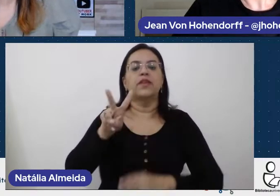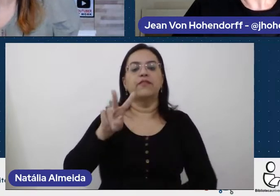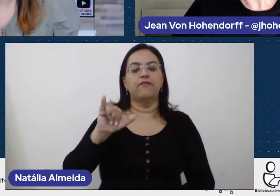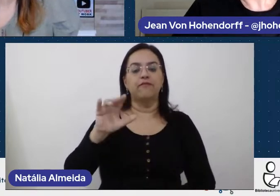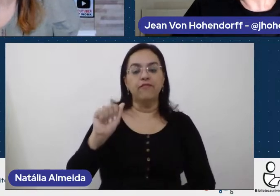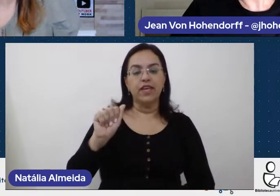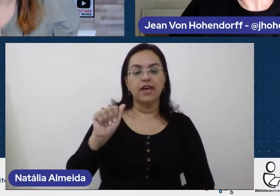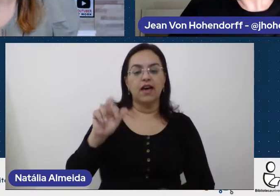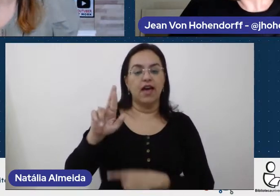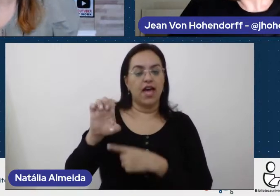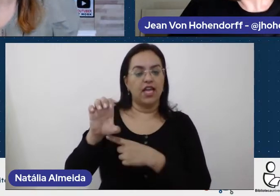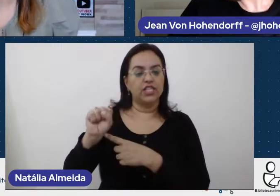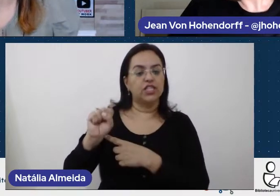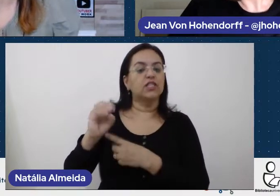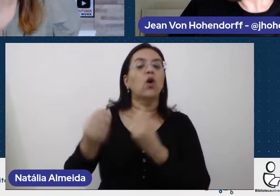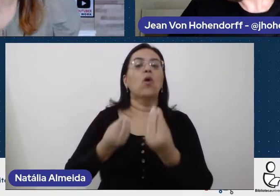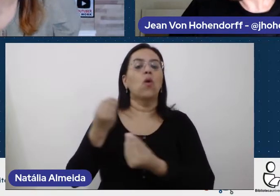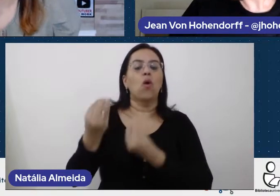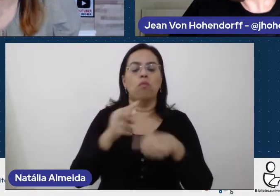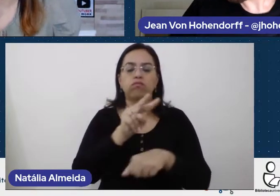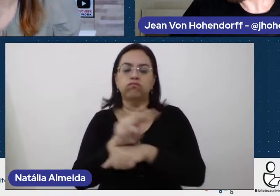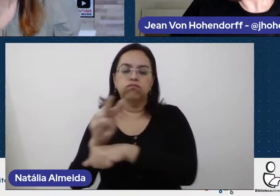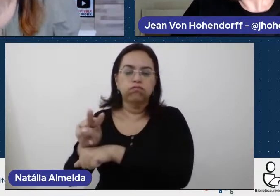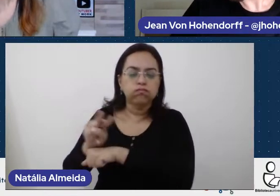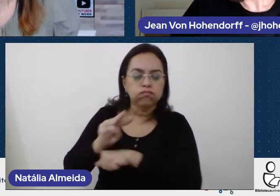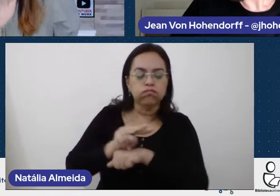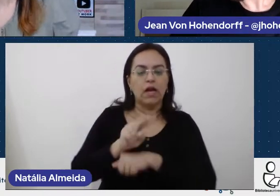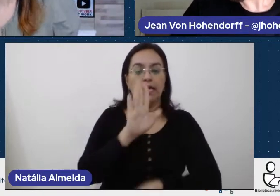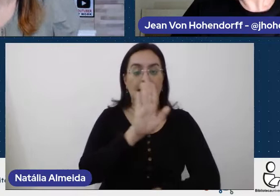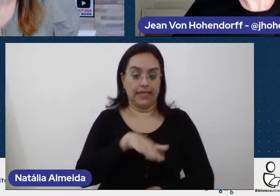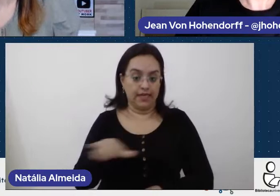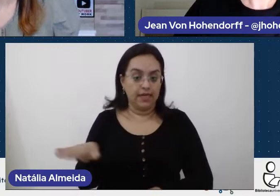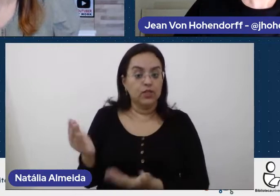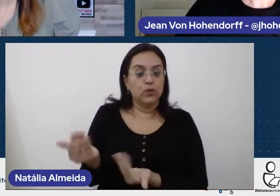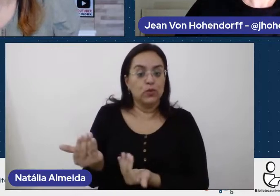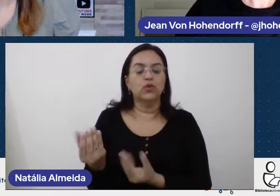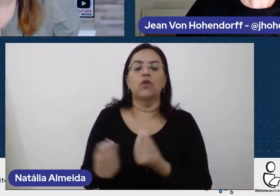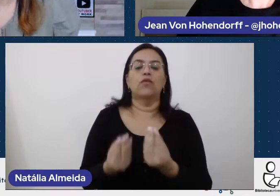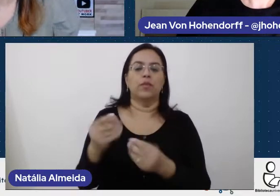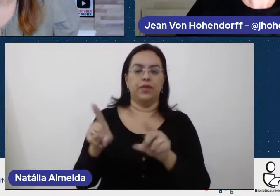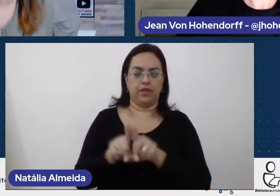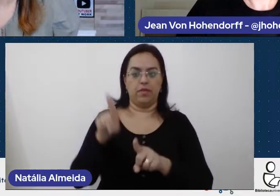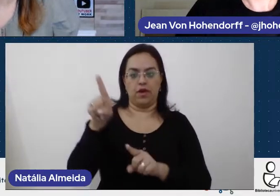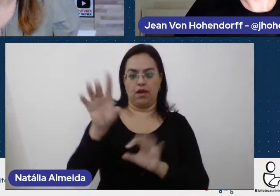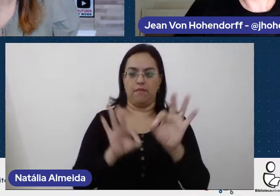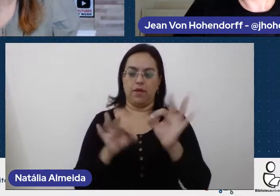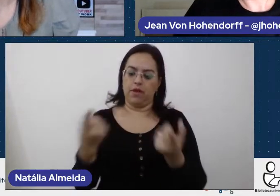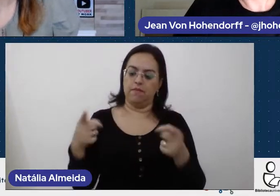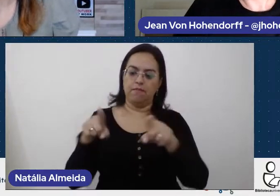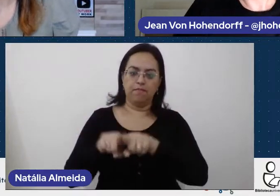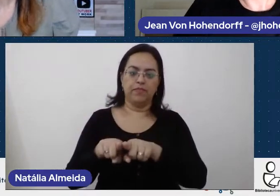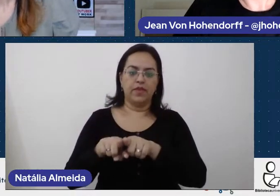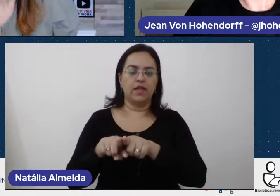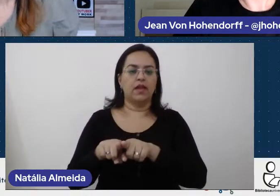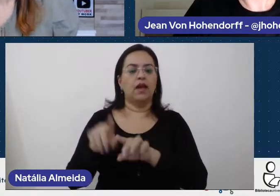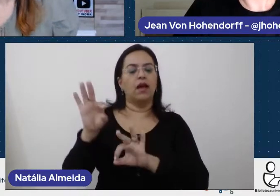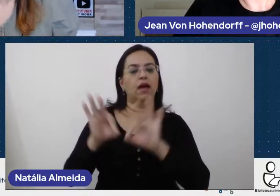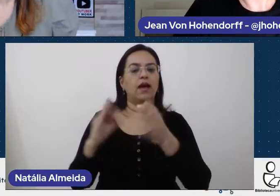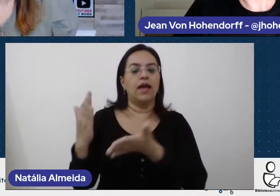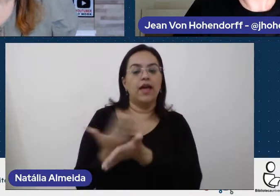Adolescência e Atuação das Redes de Proteção e de Atendimento. Também é editor associado da revista